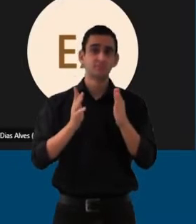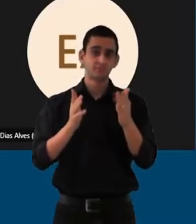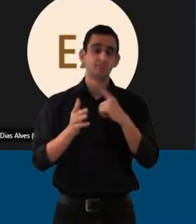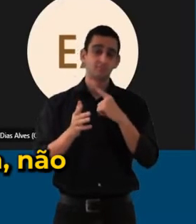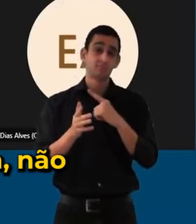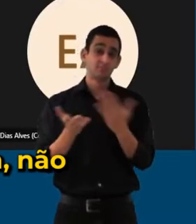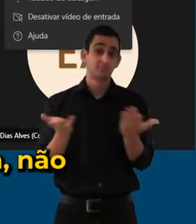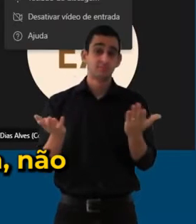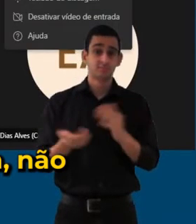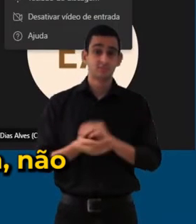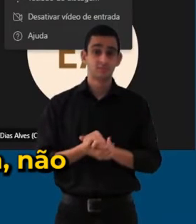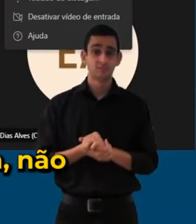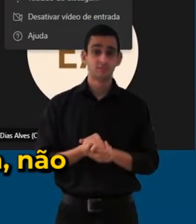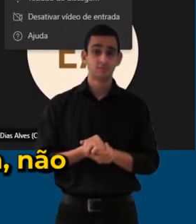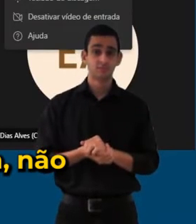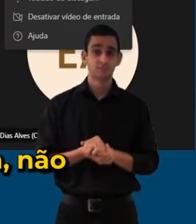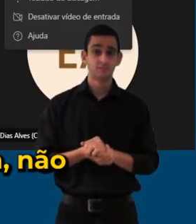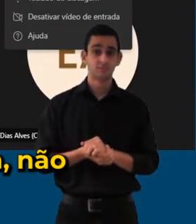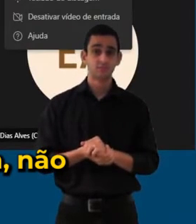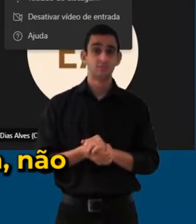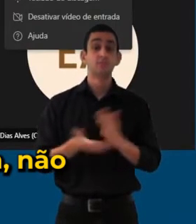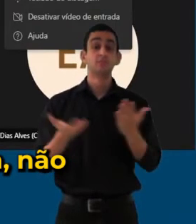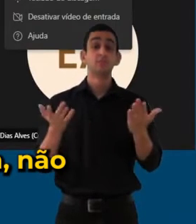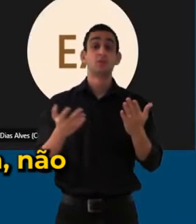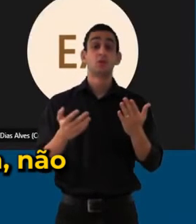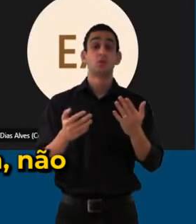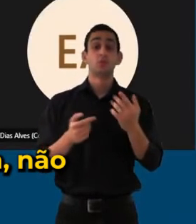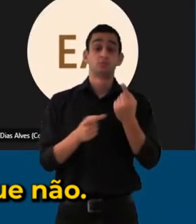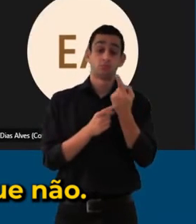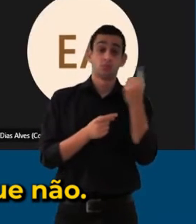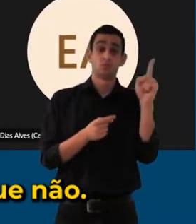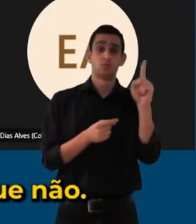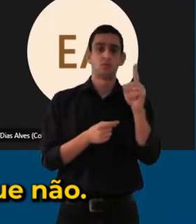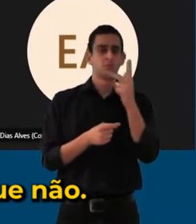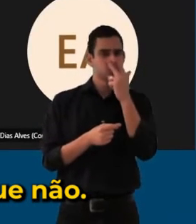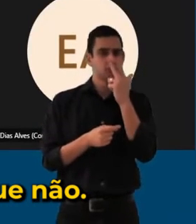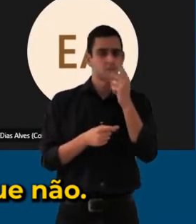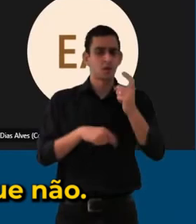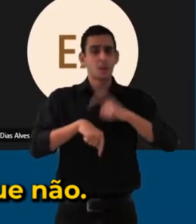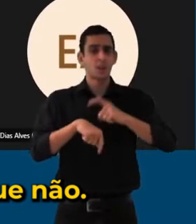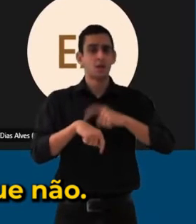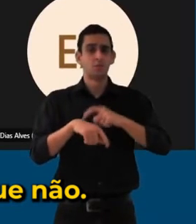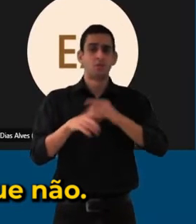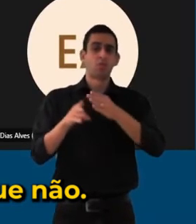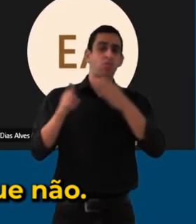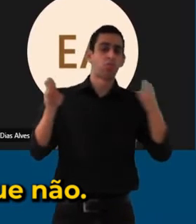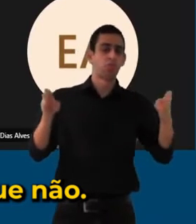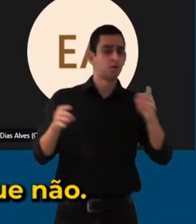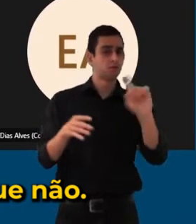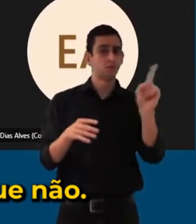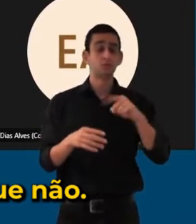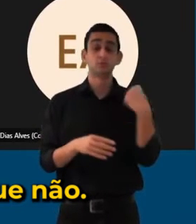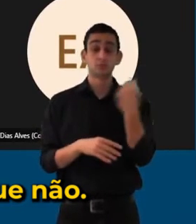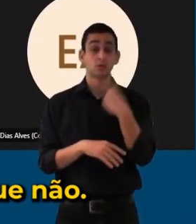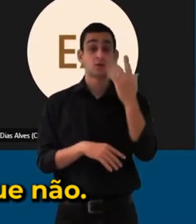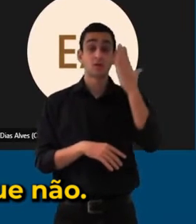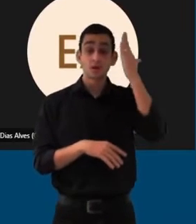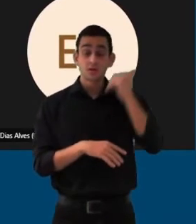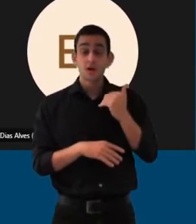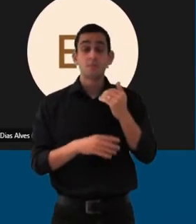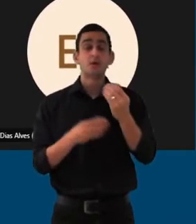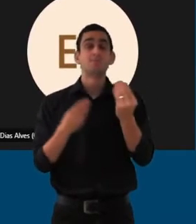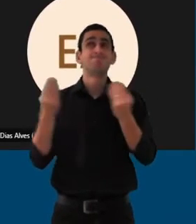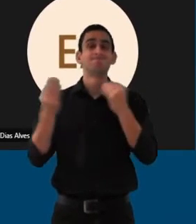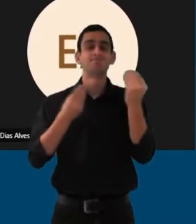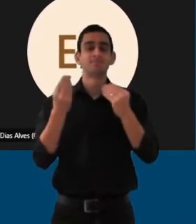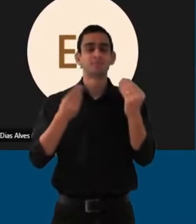esclarecimento. Né? Não, esse último parecer, Excelência, não faz tanto tempo, não. A gente tomou ciência dele, creio eu que